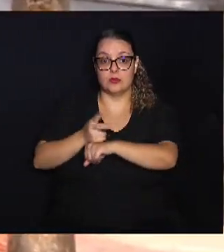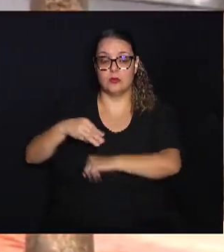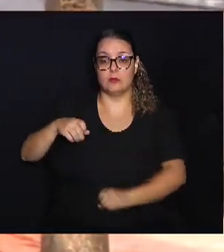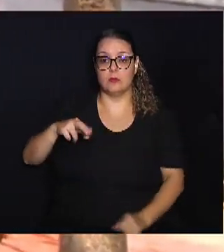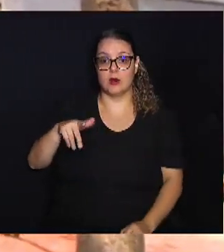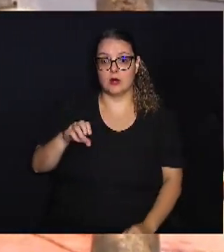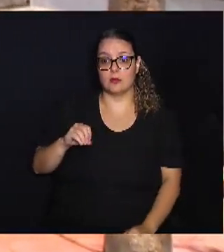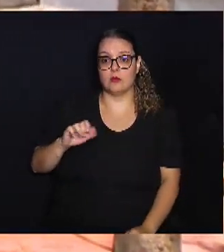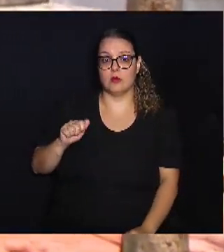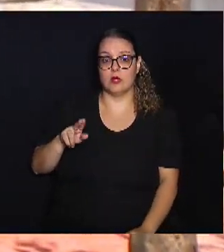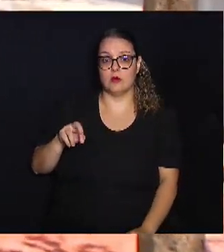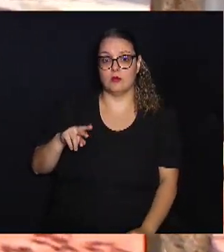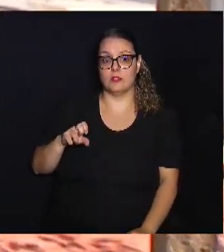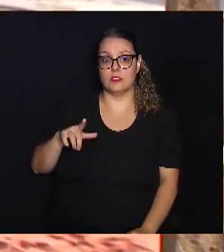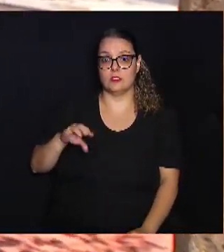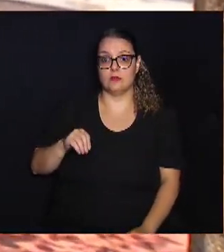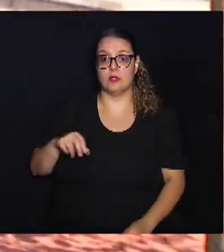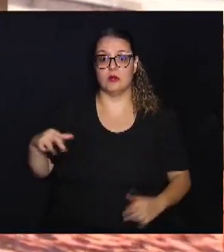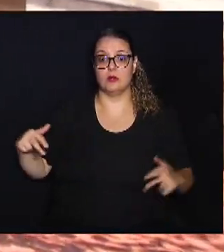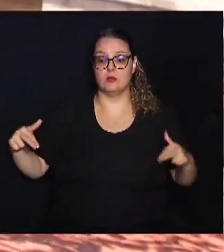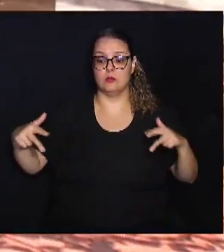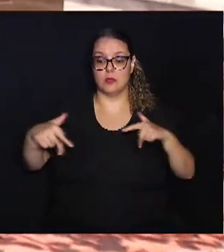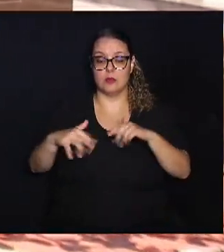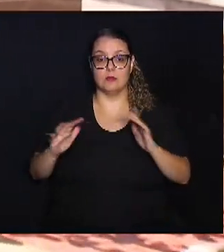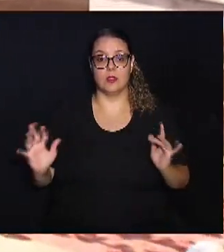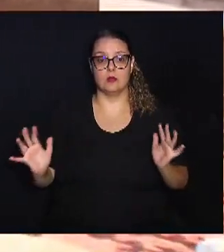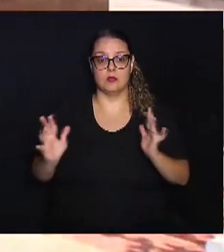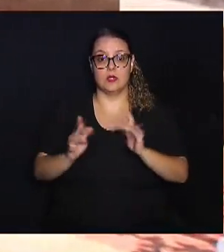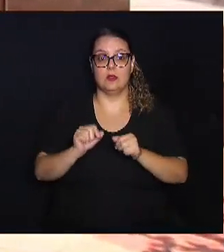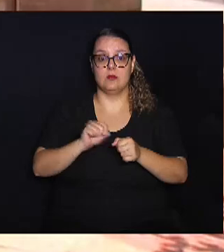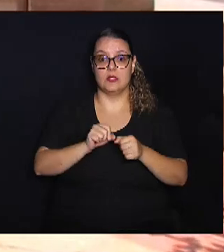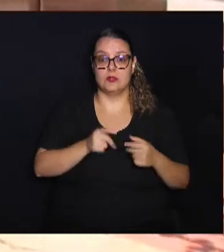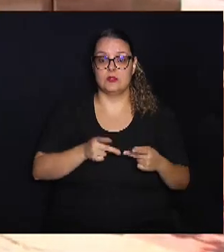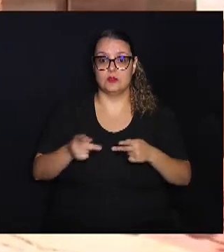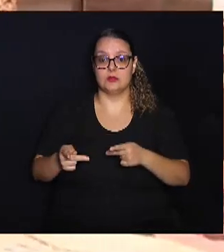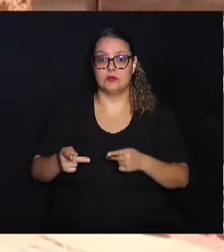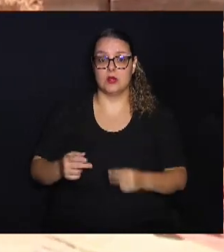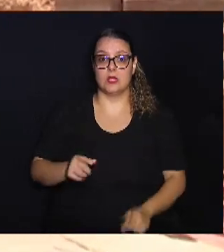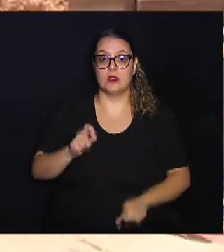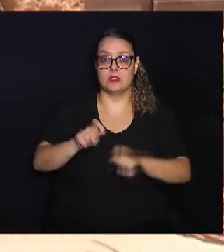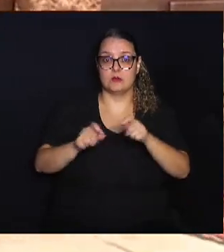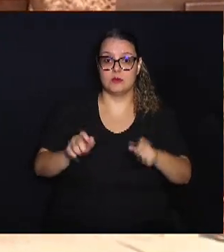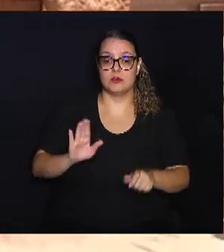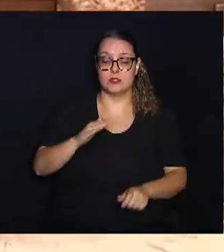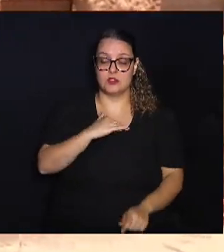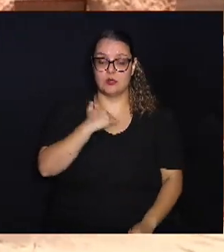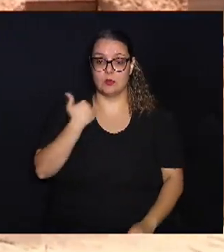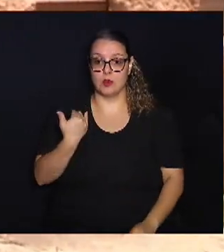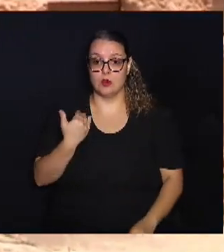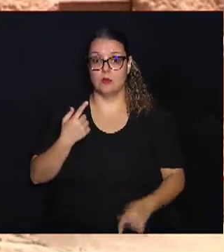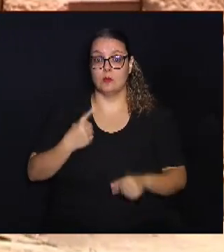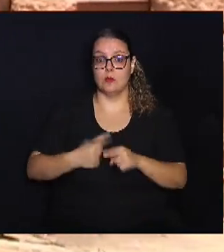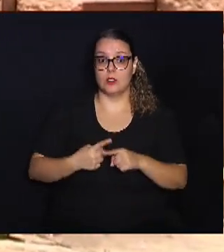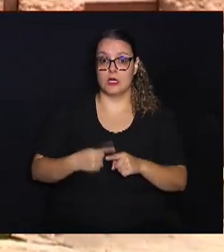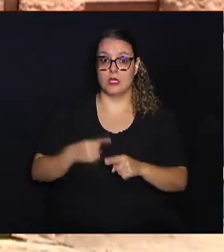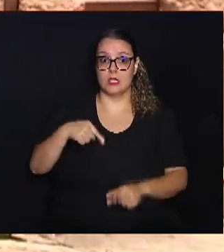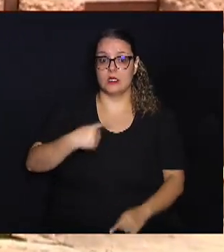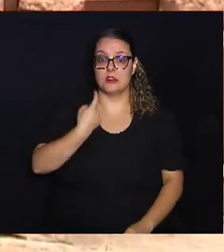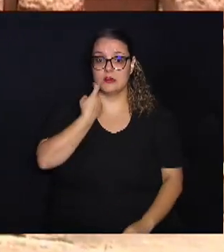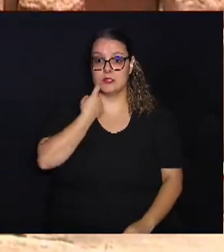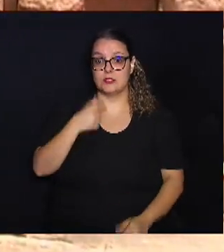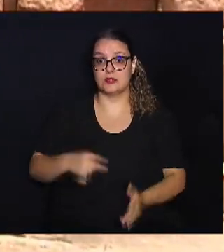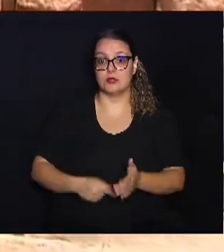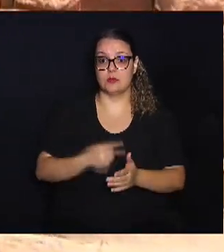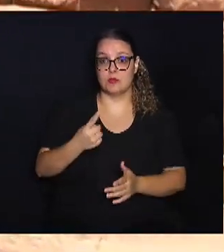já andando por aqui, né, fazendo as visitas aos seus entes queridos, porque esta sexta-feira, dia 1º,